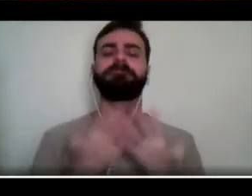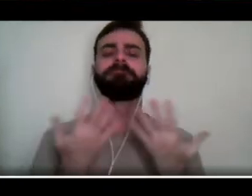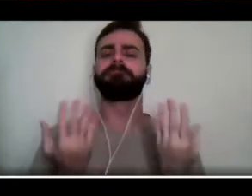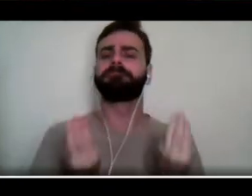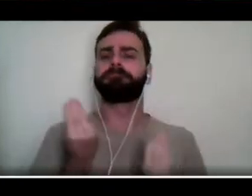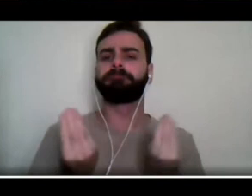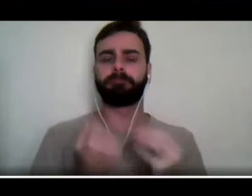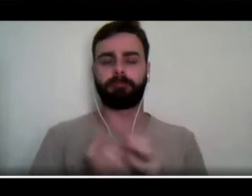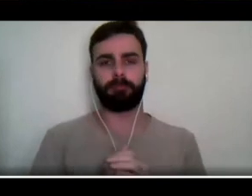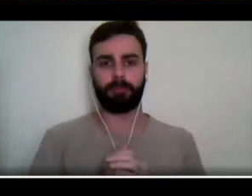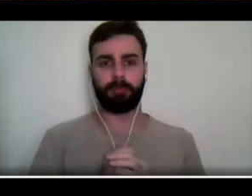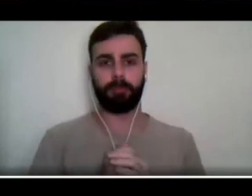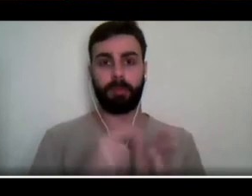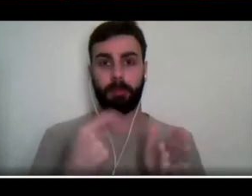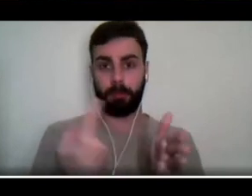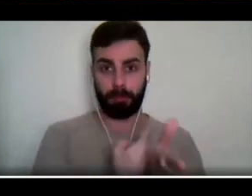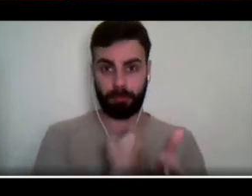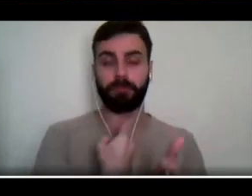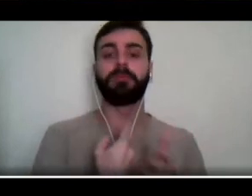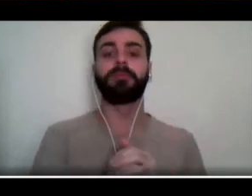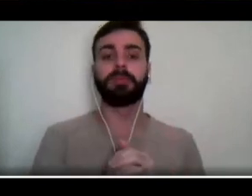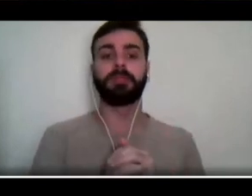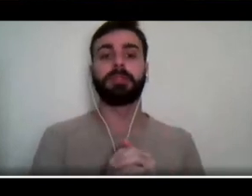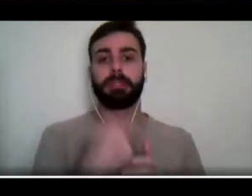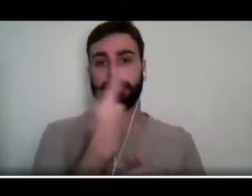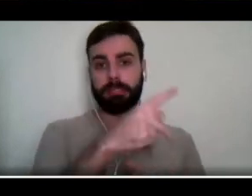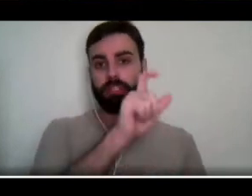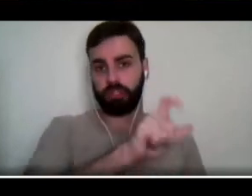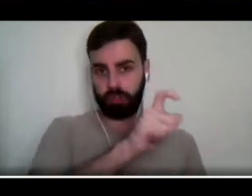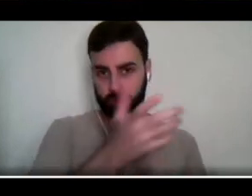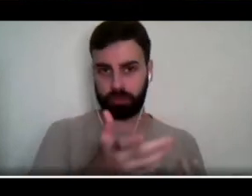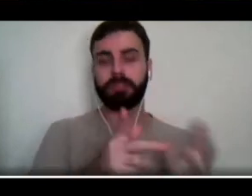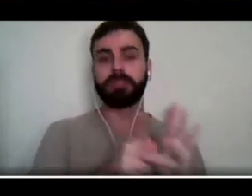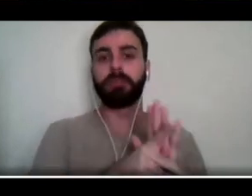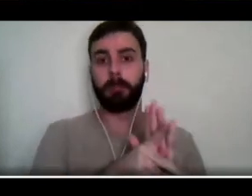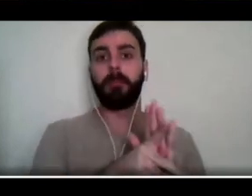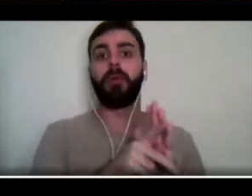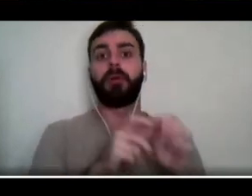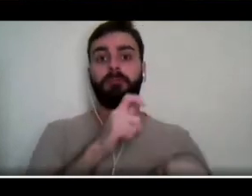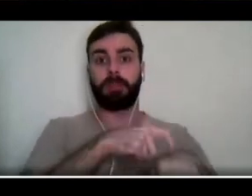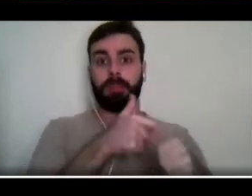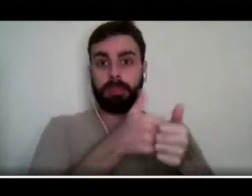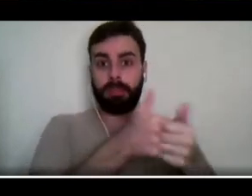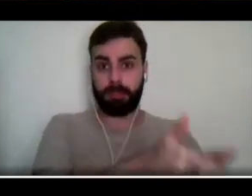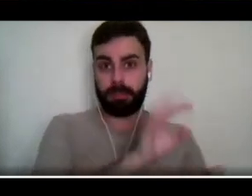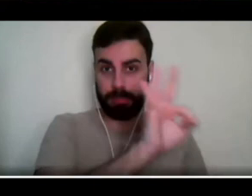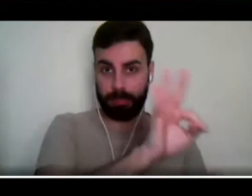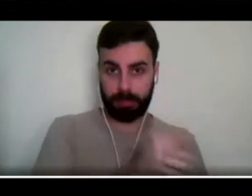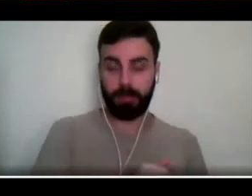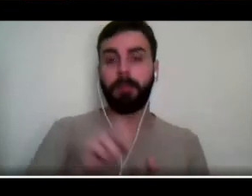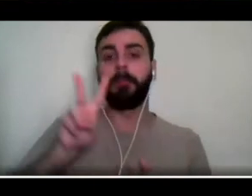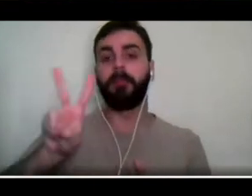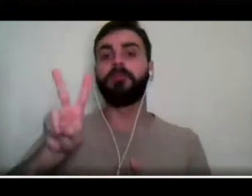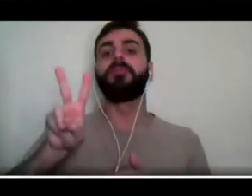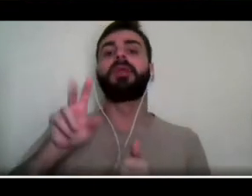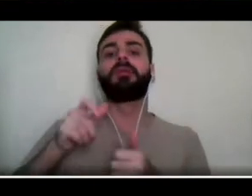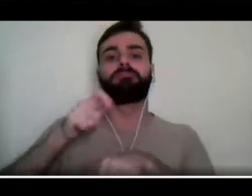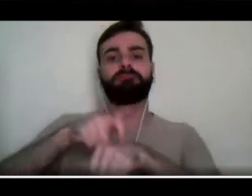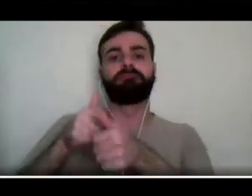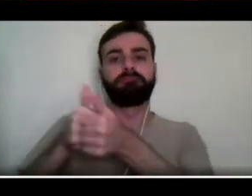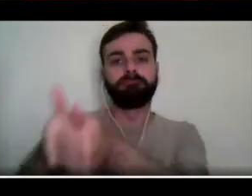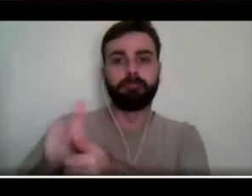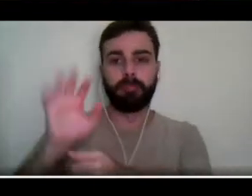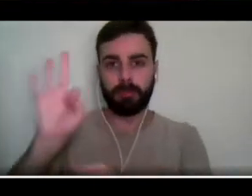tempo, de Vx em função do tempo, de Y em função do tempo e de Vy em função do